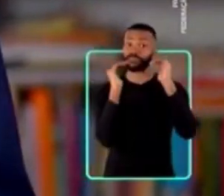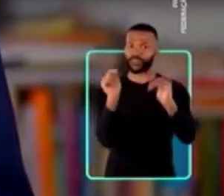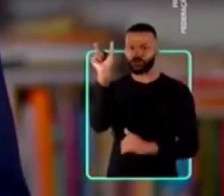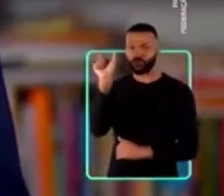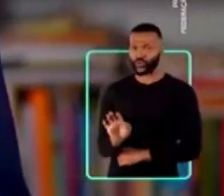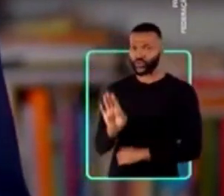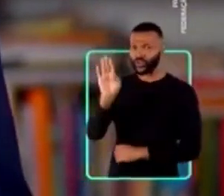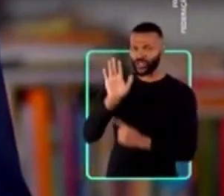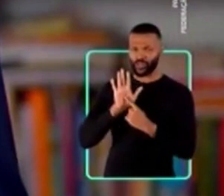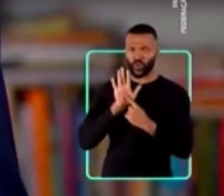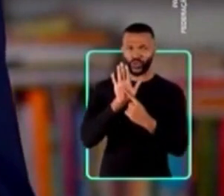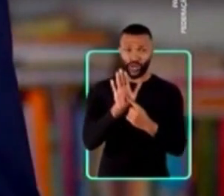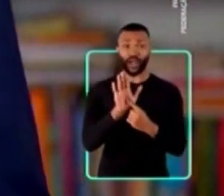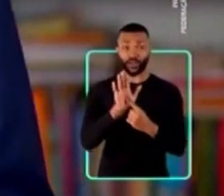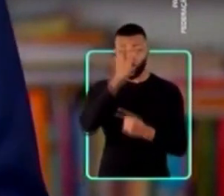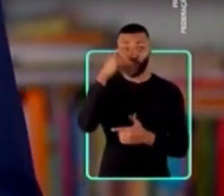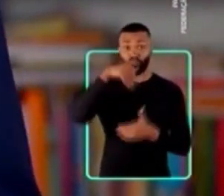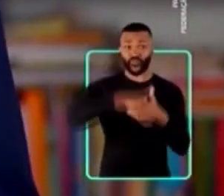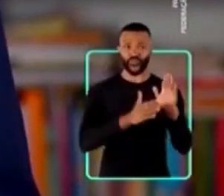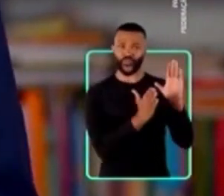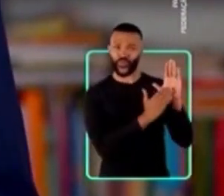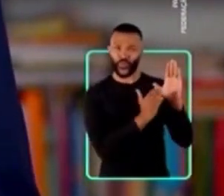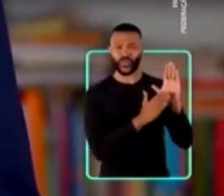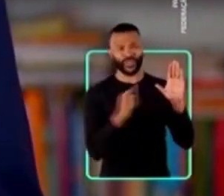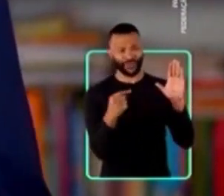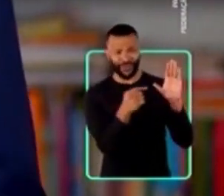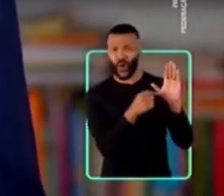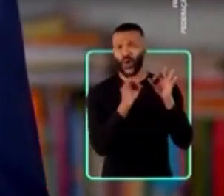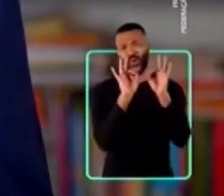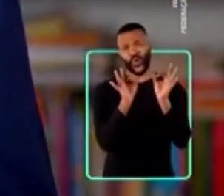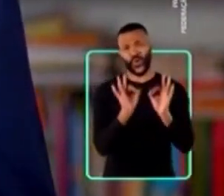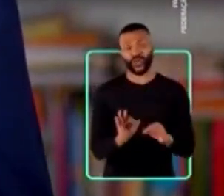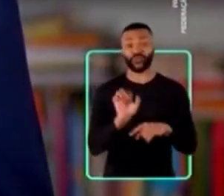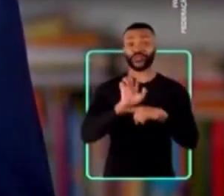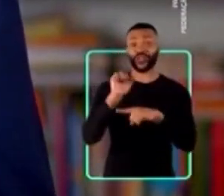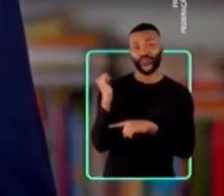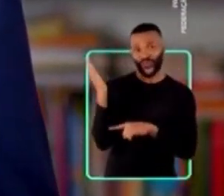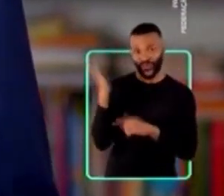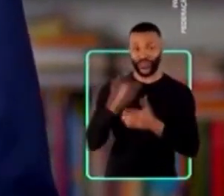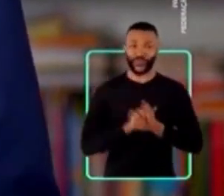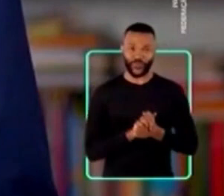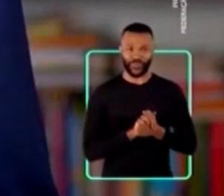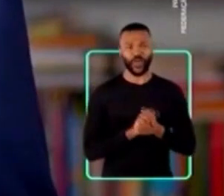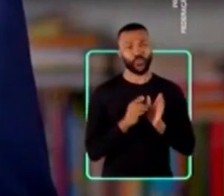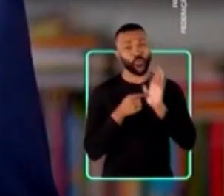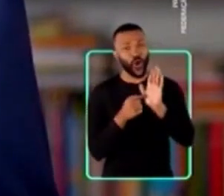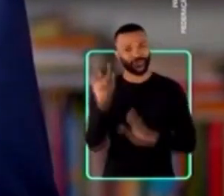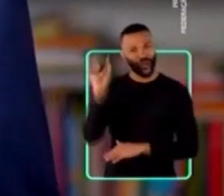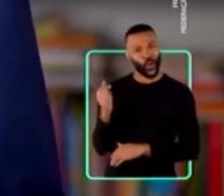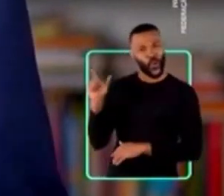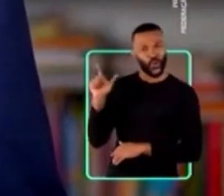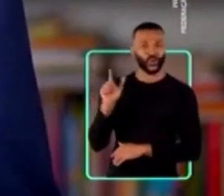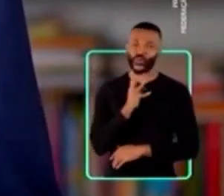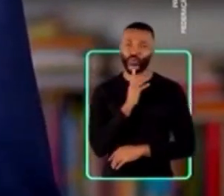um candidato apresentar ao eleitor uma proposta que já se mostrou fracassada em outro estado. É a prova de que meu